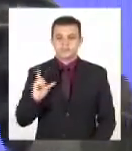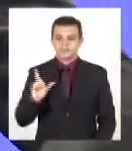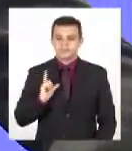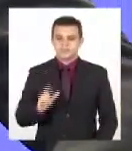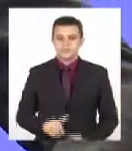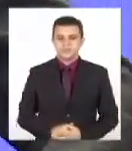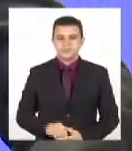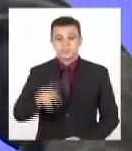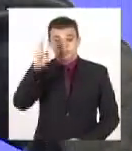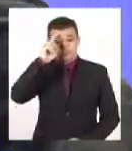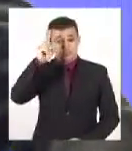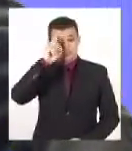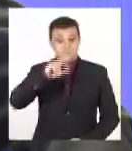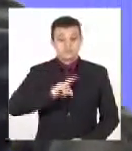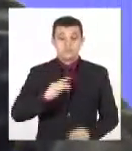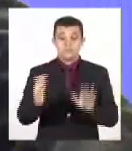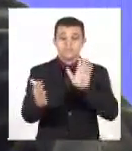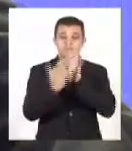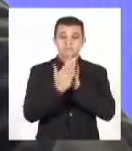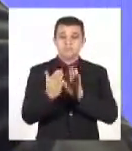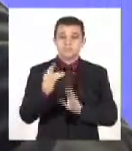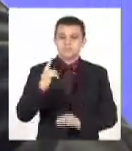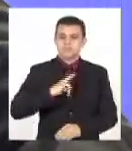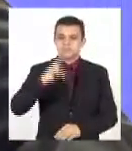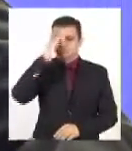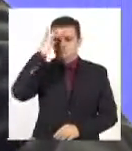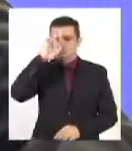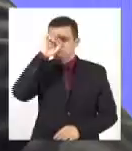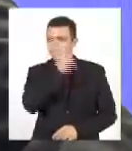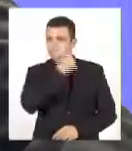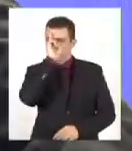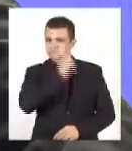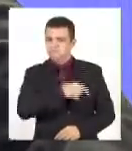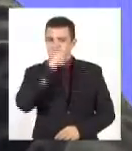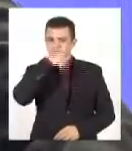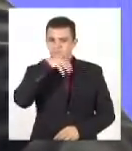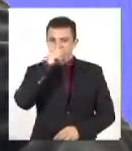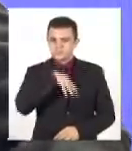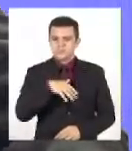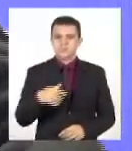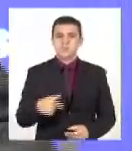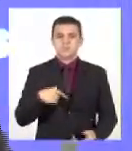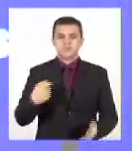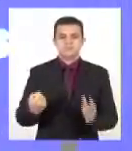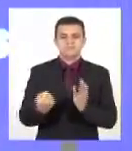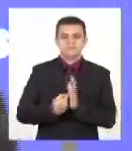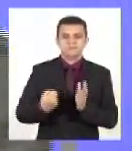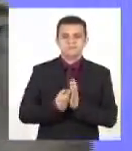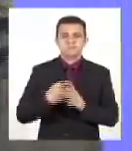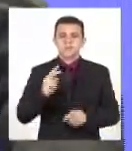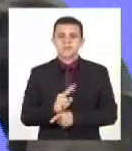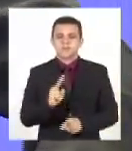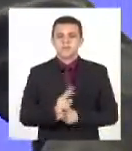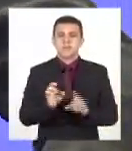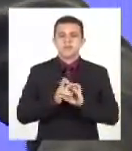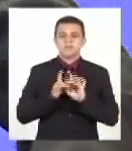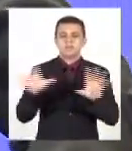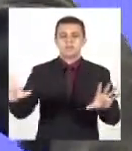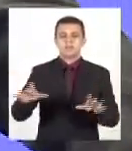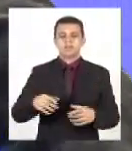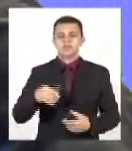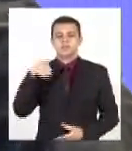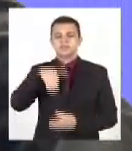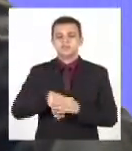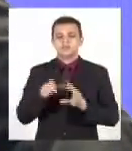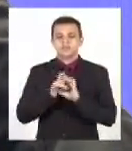de enfrentamento a desmandos, de defesa da liberdade, de defesa da democracia. E nós tivemos aqui